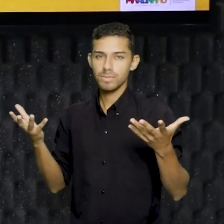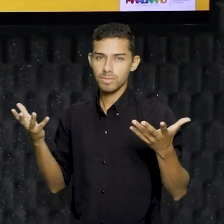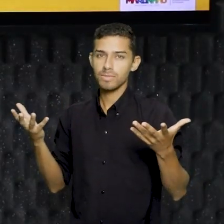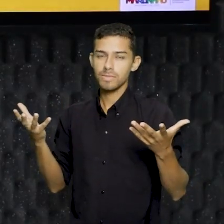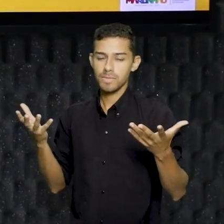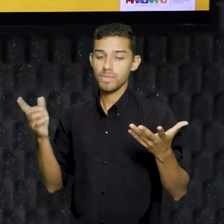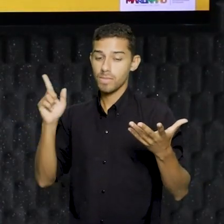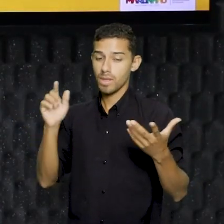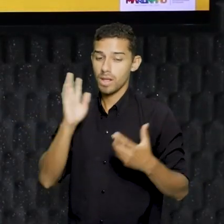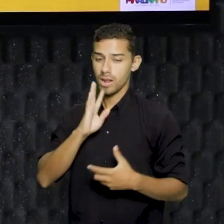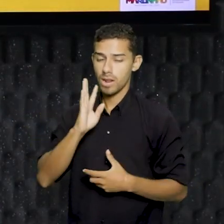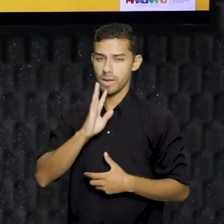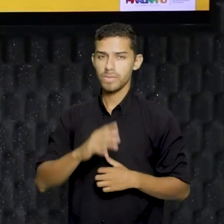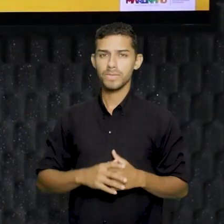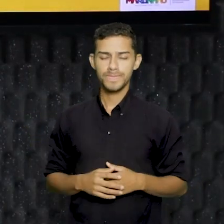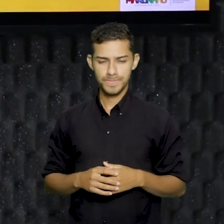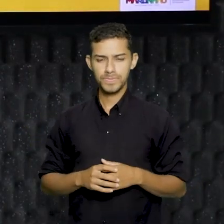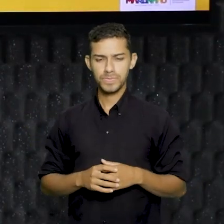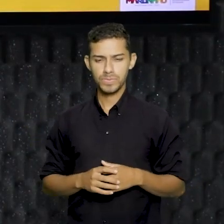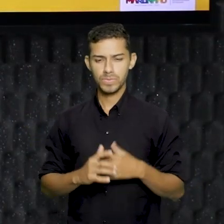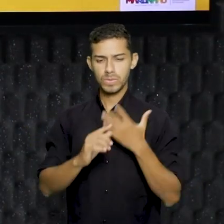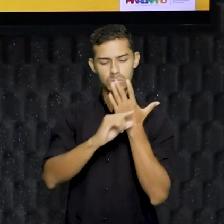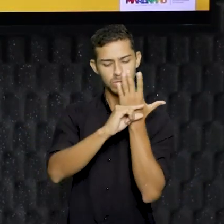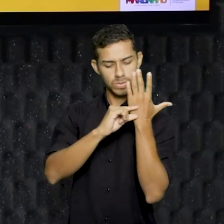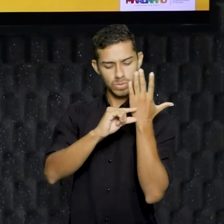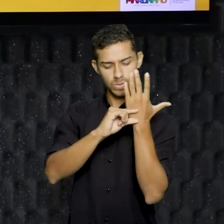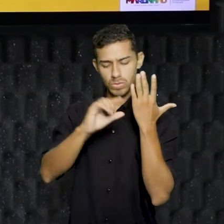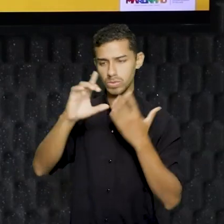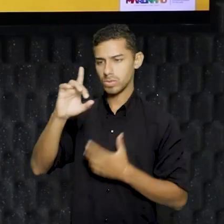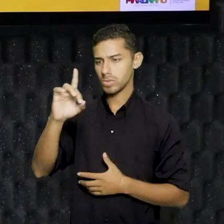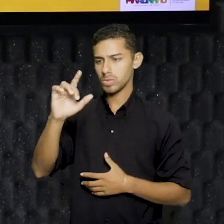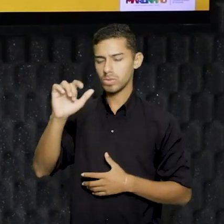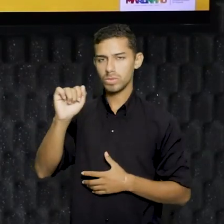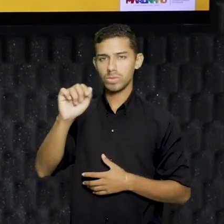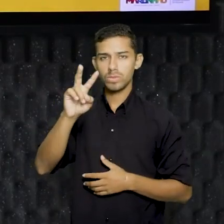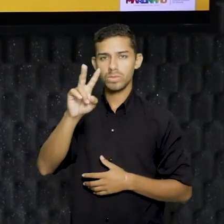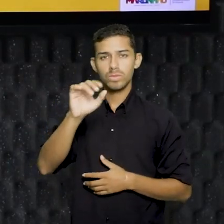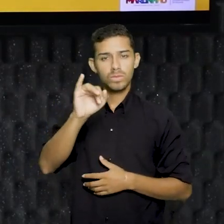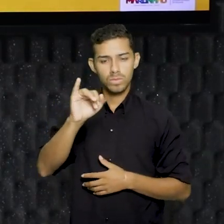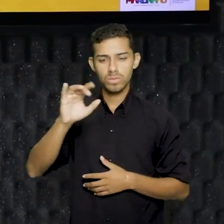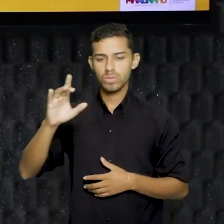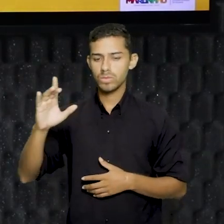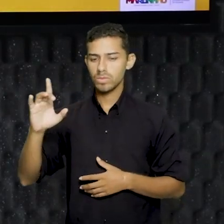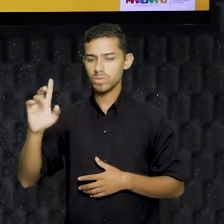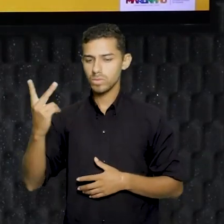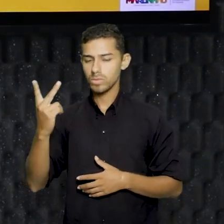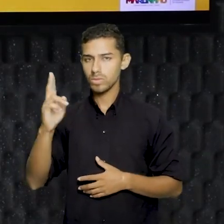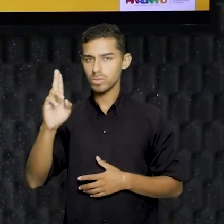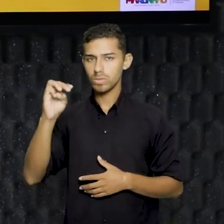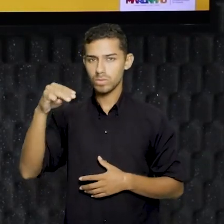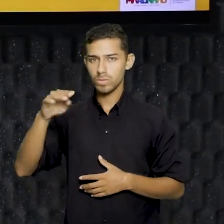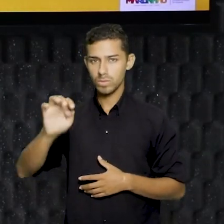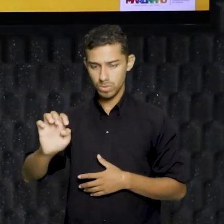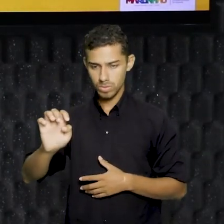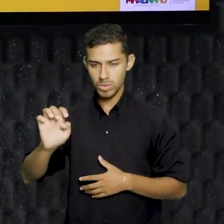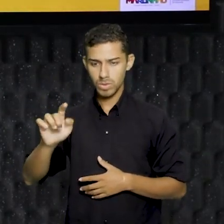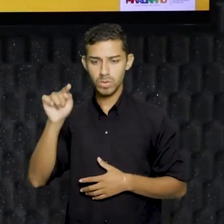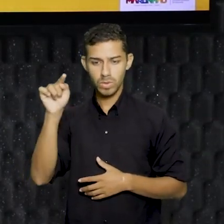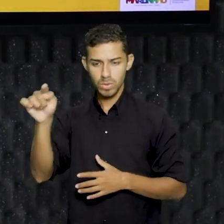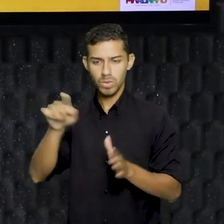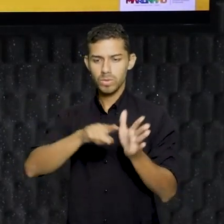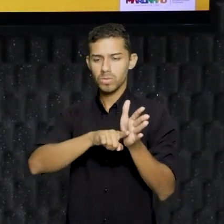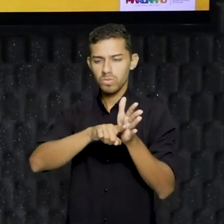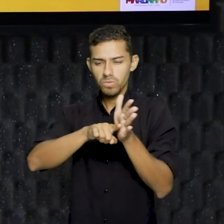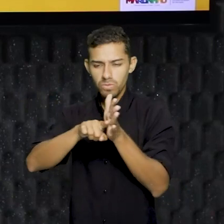legal então nós temos mais um autor que valora os sentidos David hume investigação